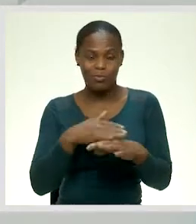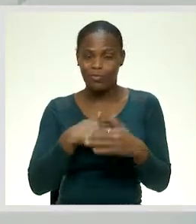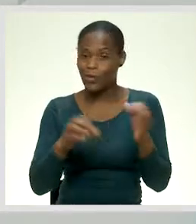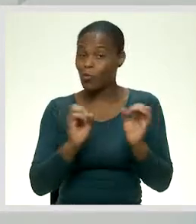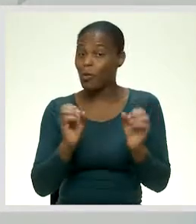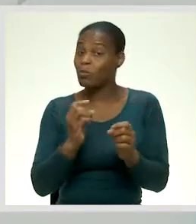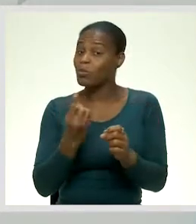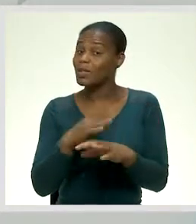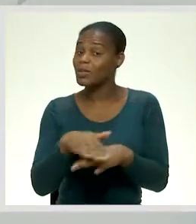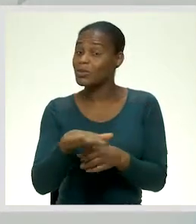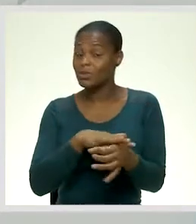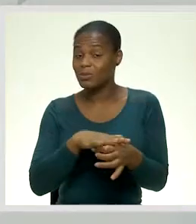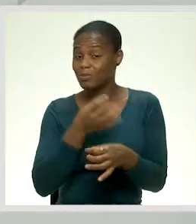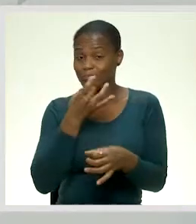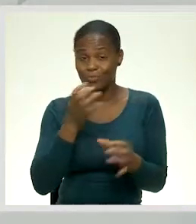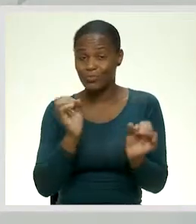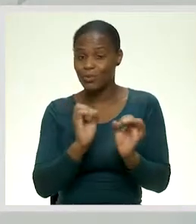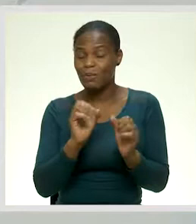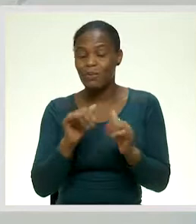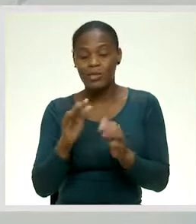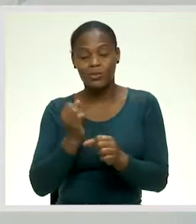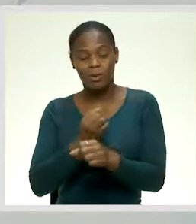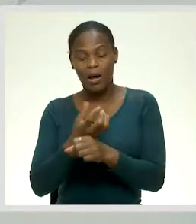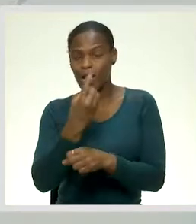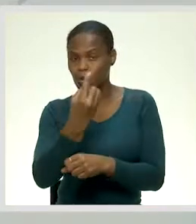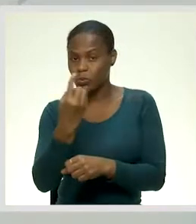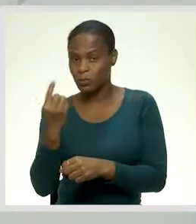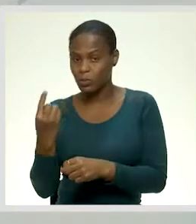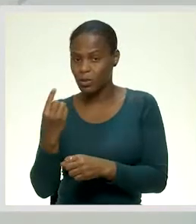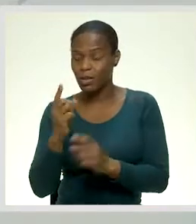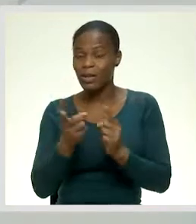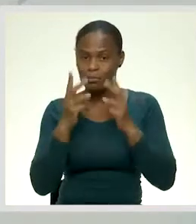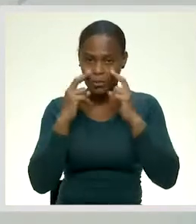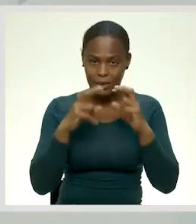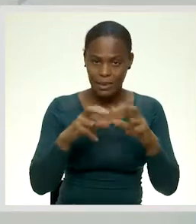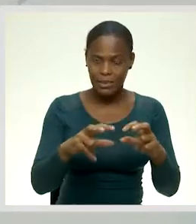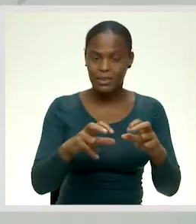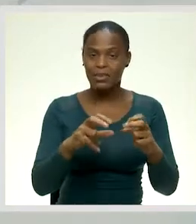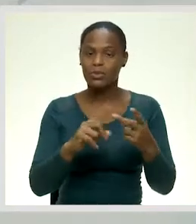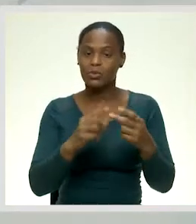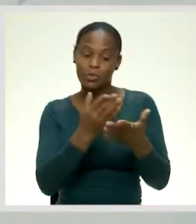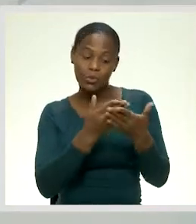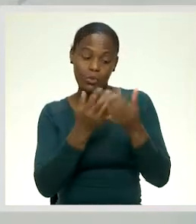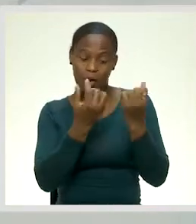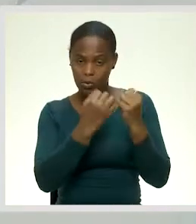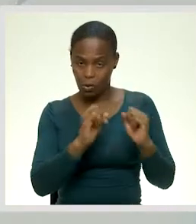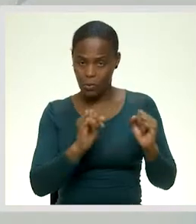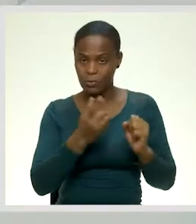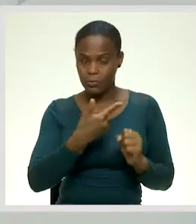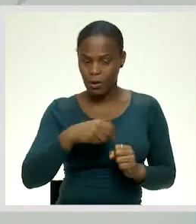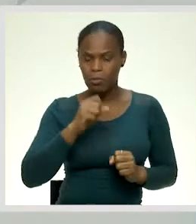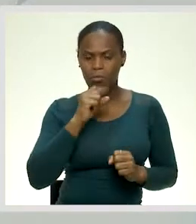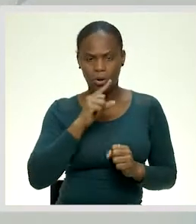trabalho individual, que é, portanto, as pesquisas, estudo autónomo, nós poderemos fazer isto.